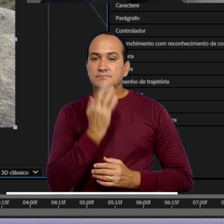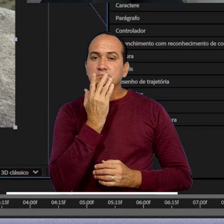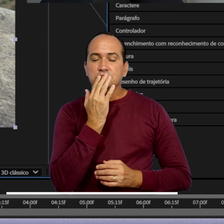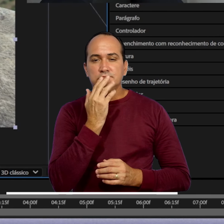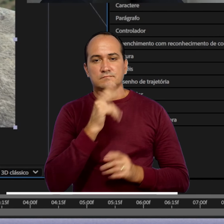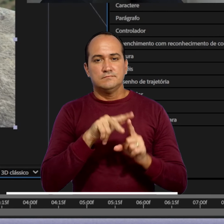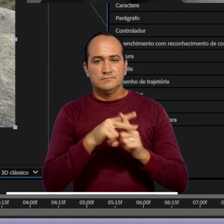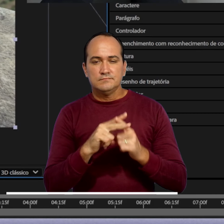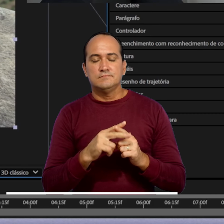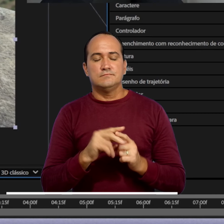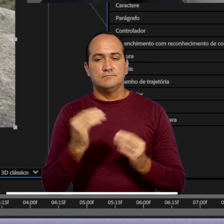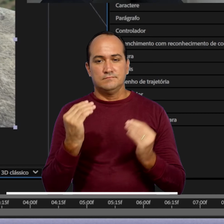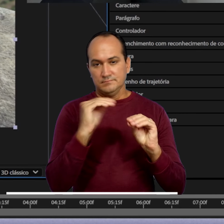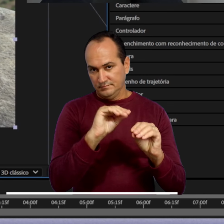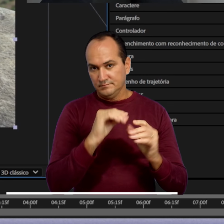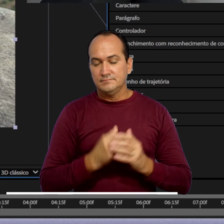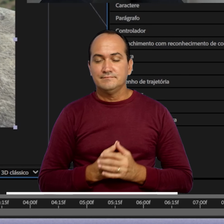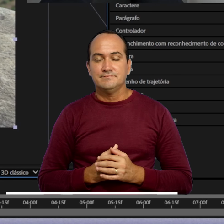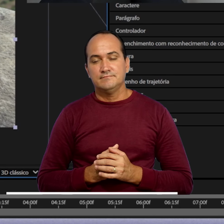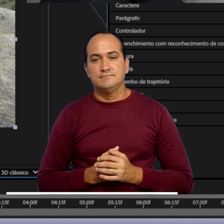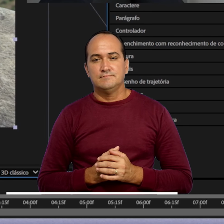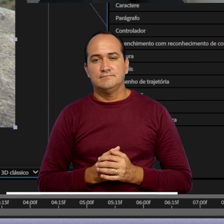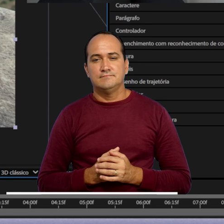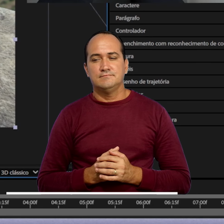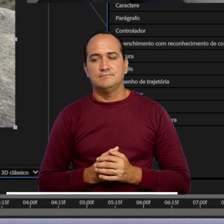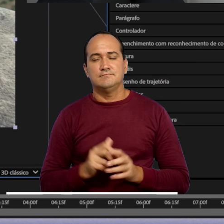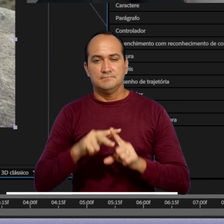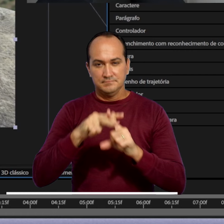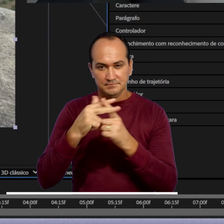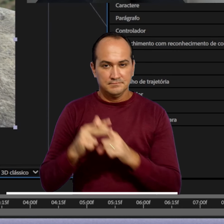correção de cor, vou pegar aqui uma cor de Numetri.